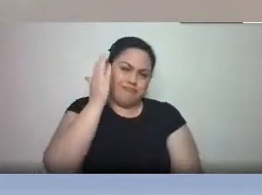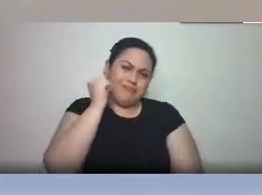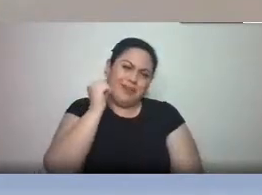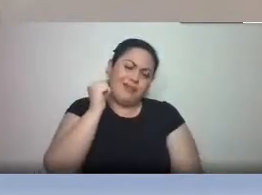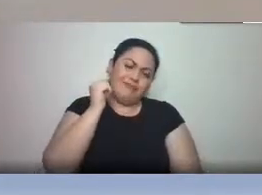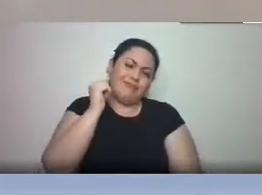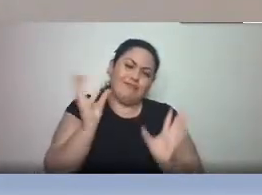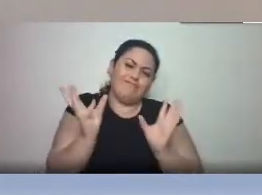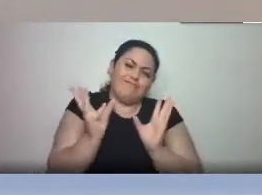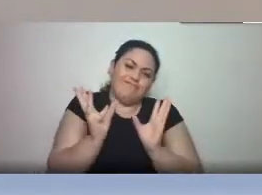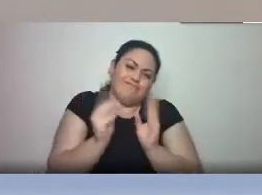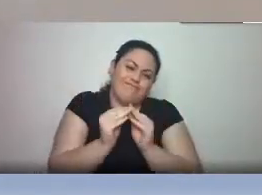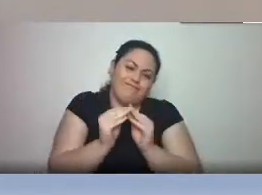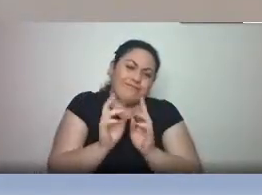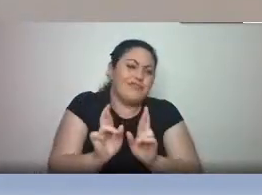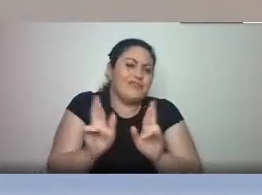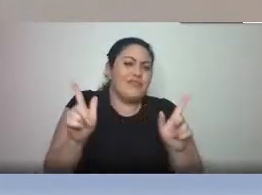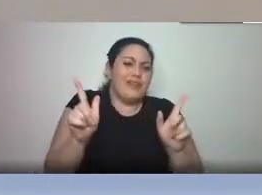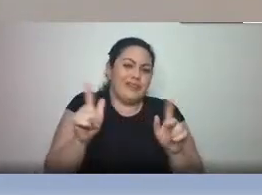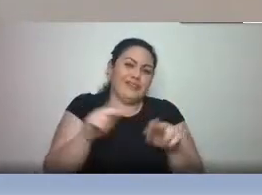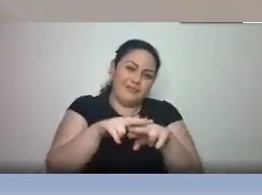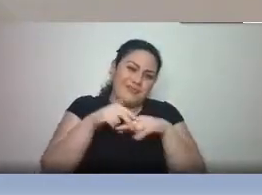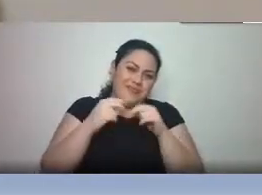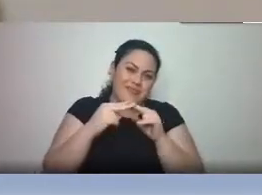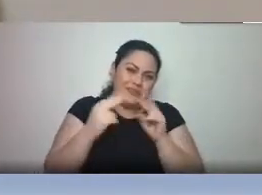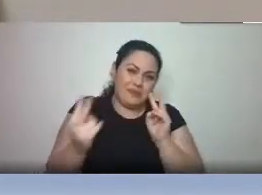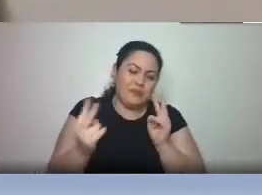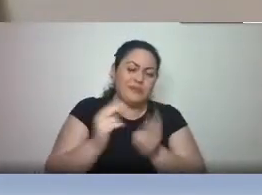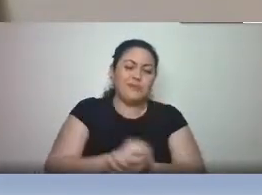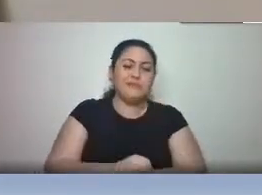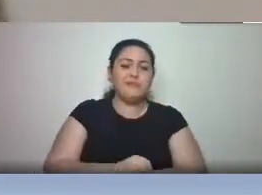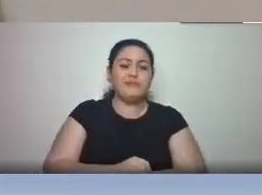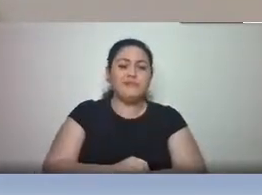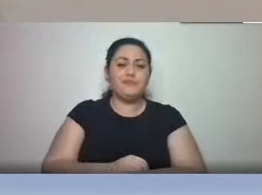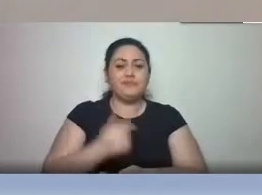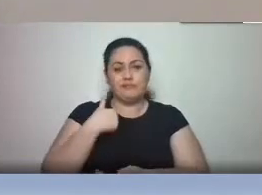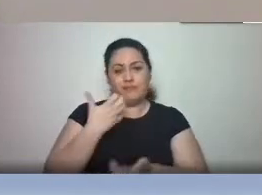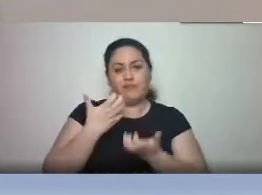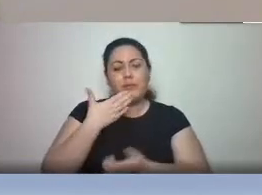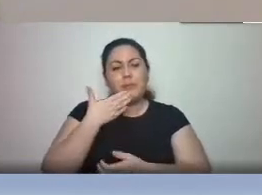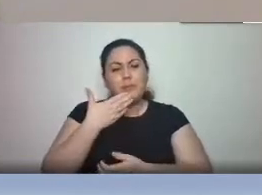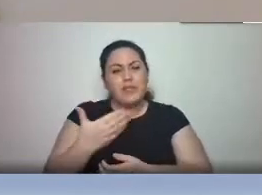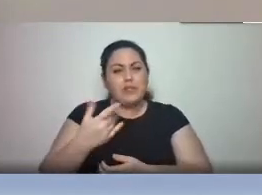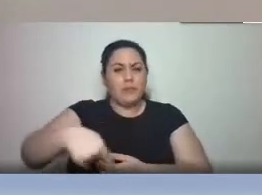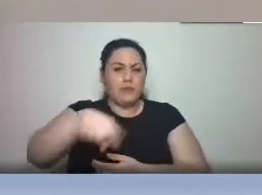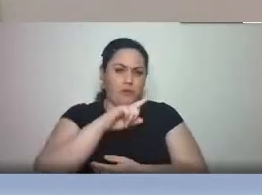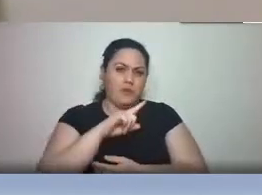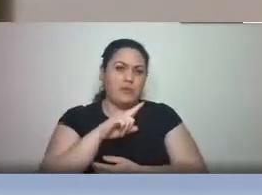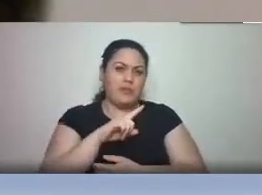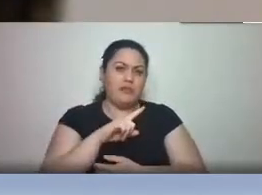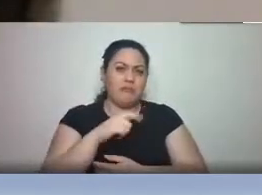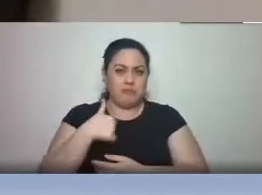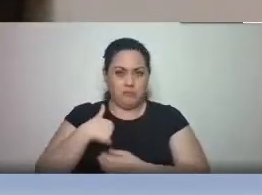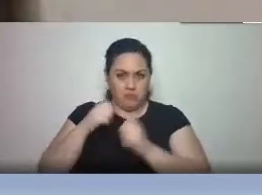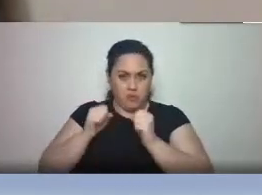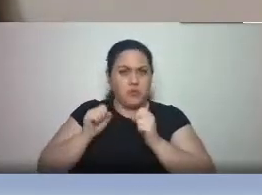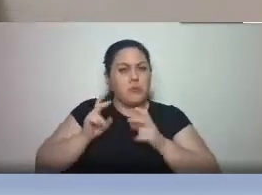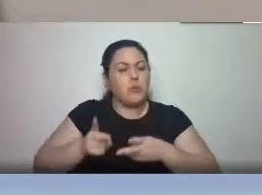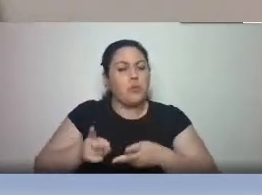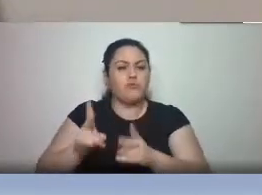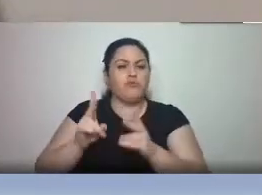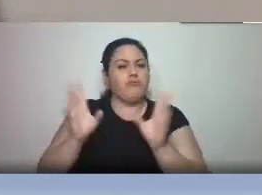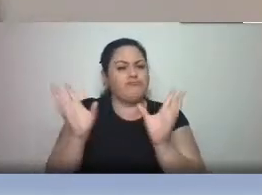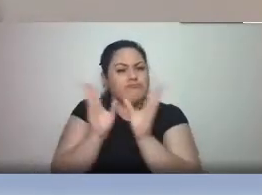maneira atípica, ou seja, virtualmente. Eu gostaria de pedir licença a todos vocês para proferir algumas breves